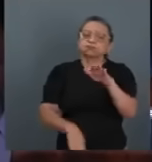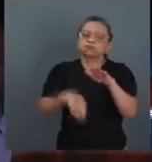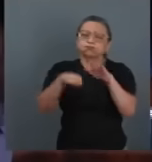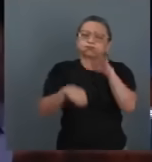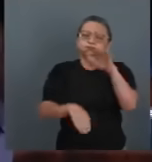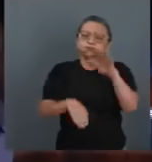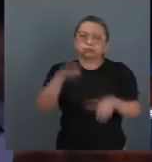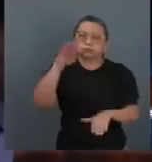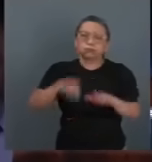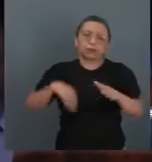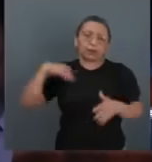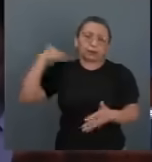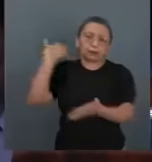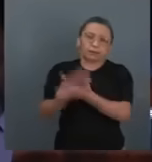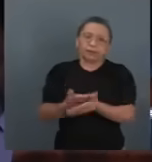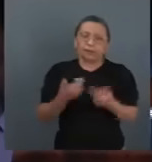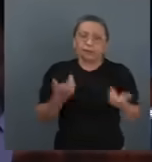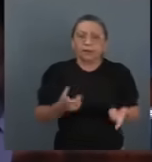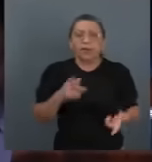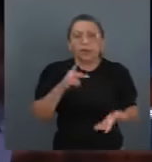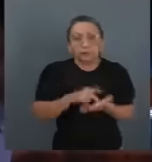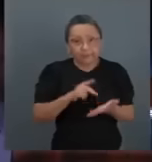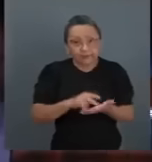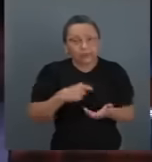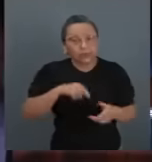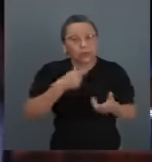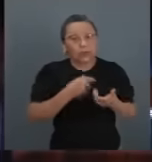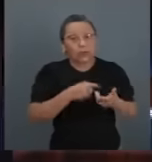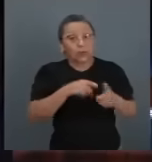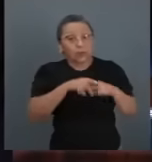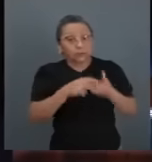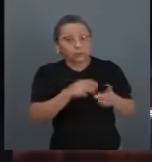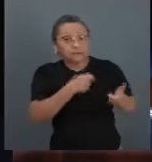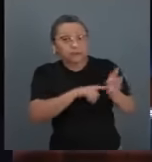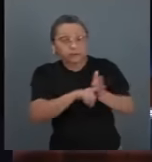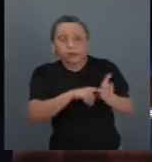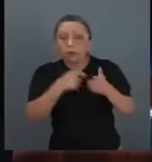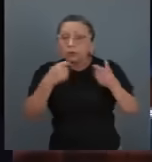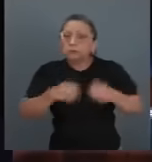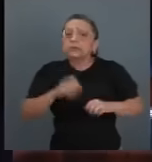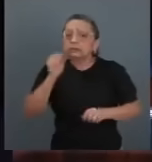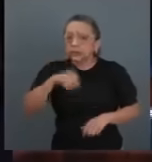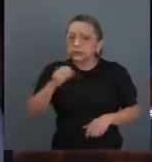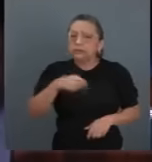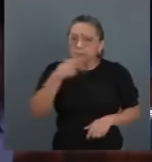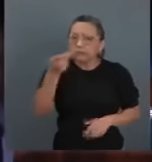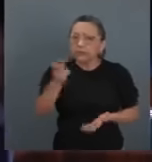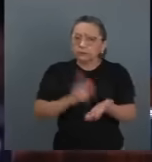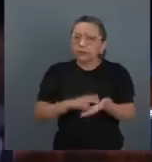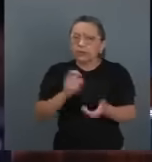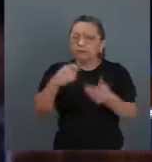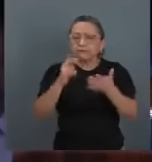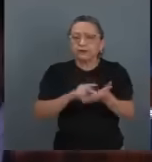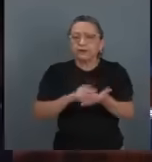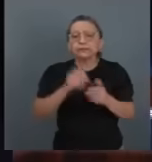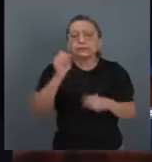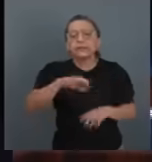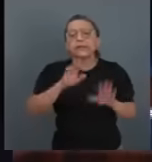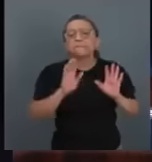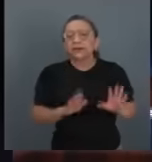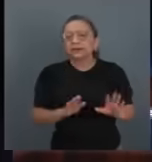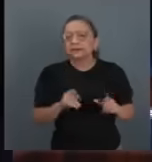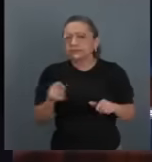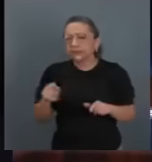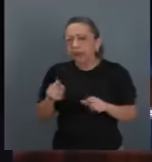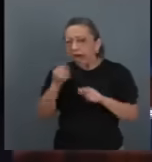desigualdade histórica. A verdade é que o ajuste fiscal é necessário? Eu digo que é. É verdade, sim, mas não em